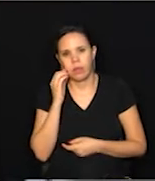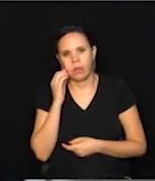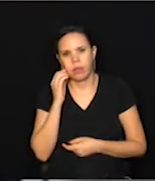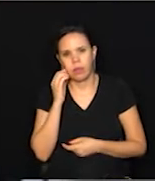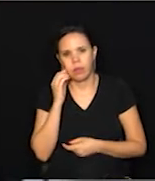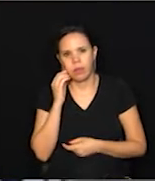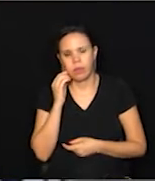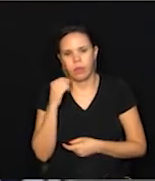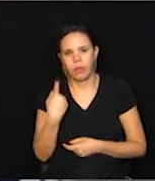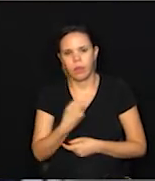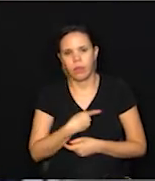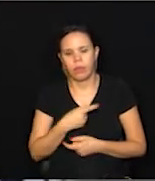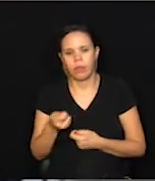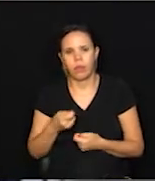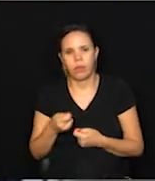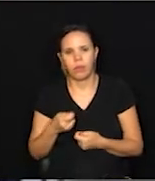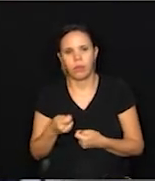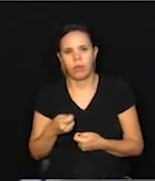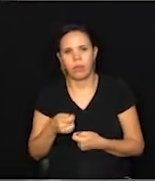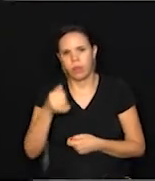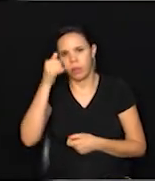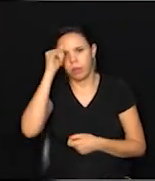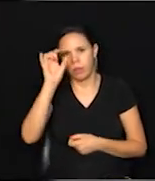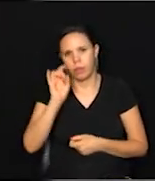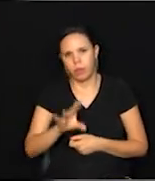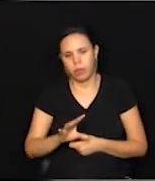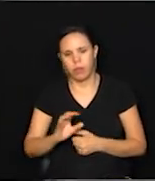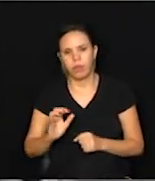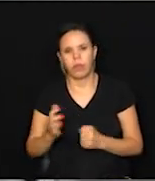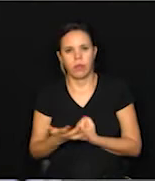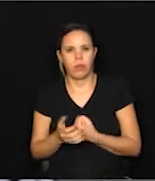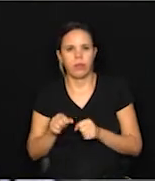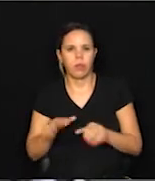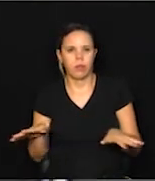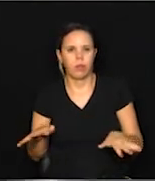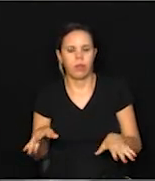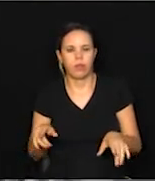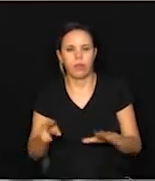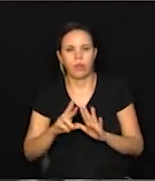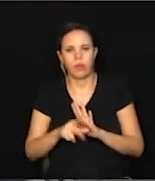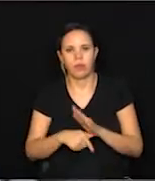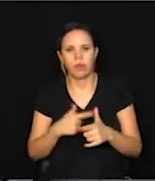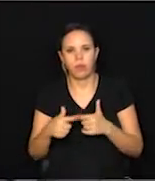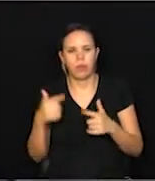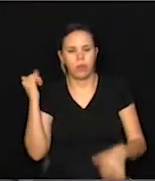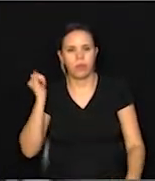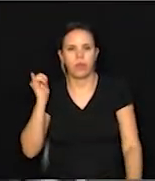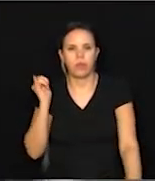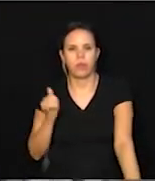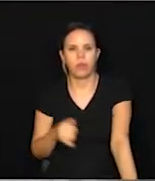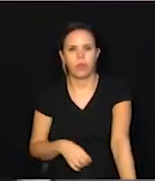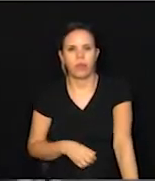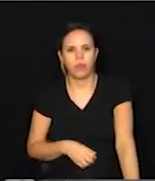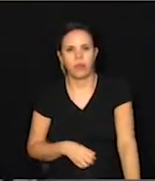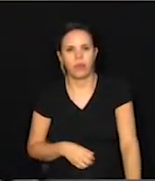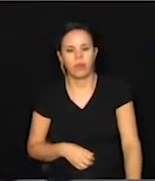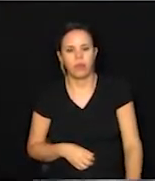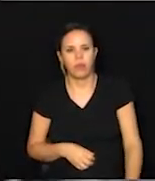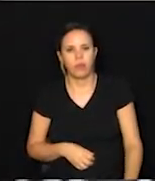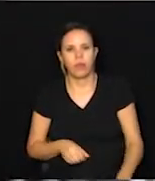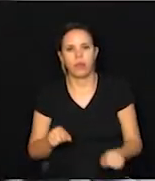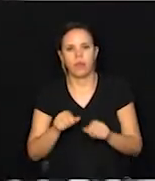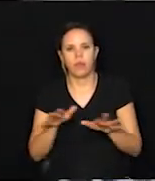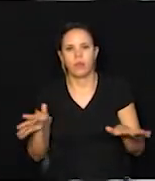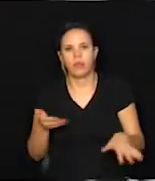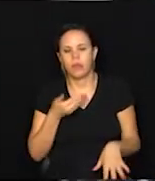eu acho que a gente está lidando, a gente está combatendo não apenas a pandemia, mas uma série de narrativas que se espalham